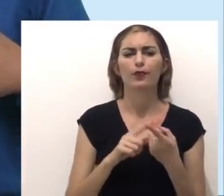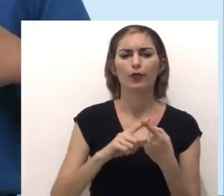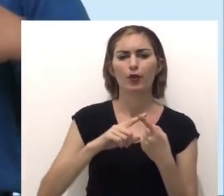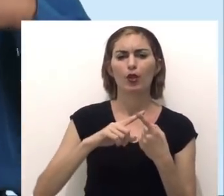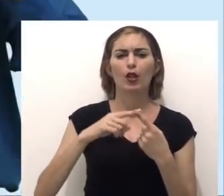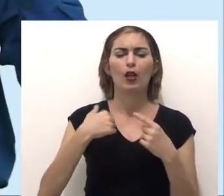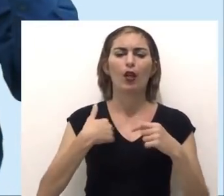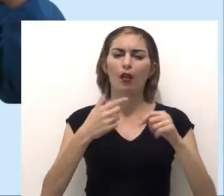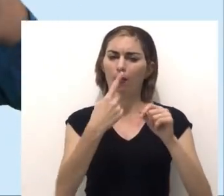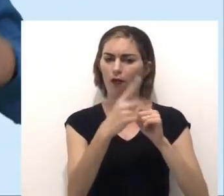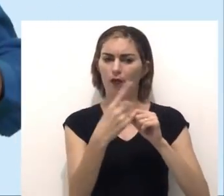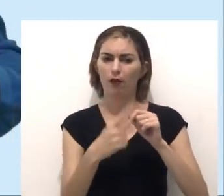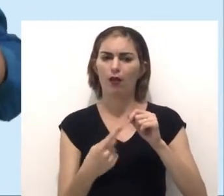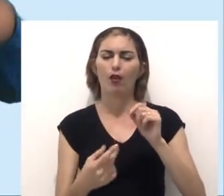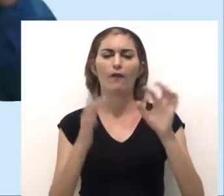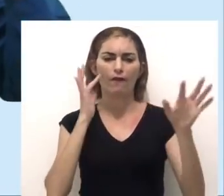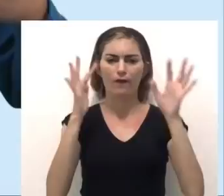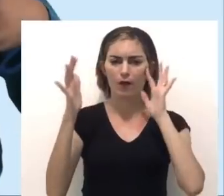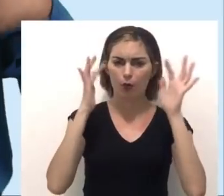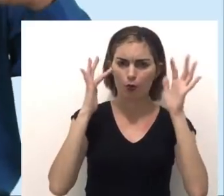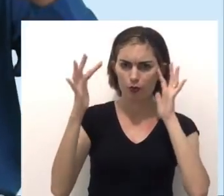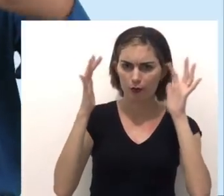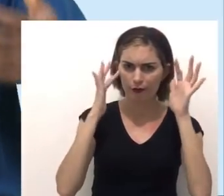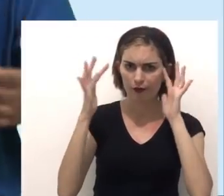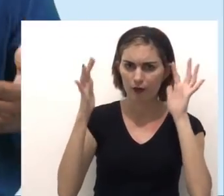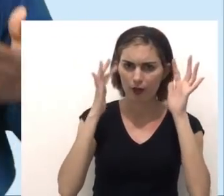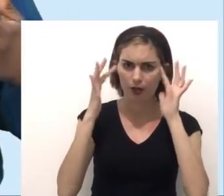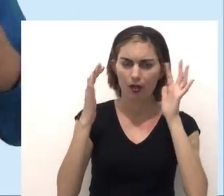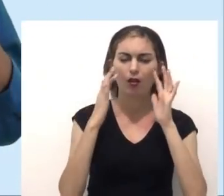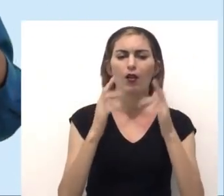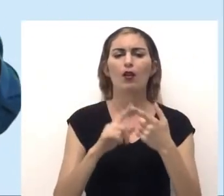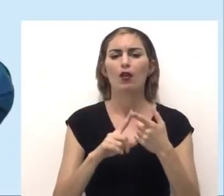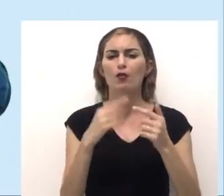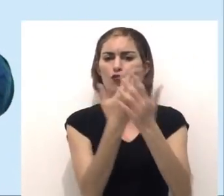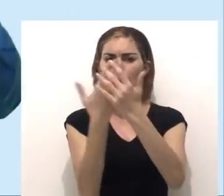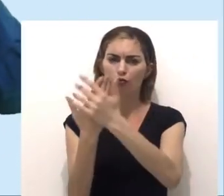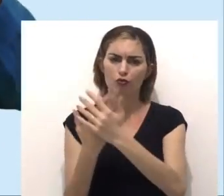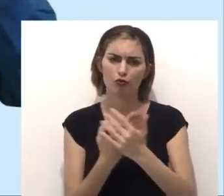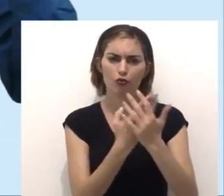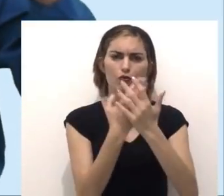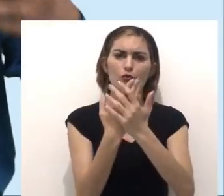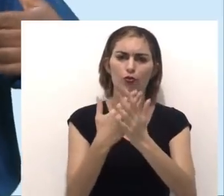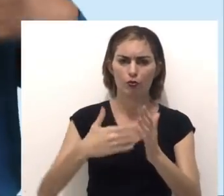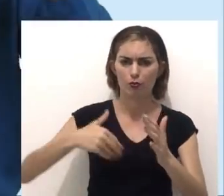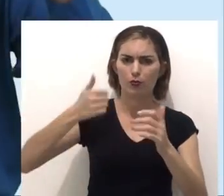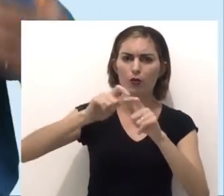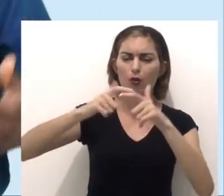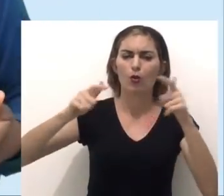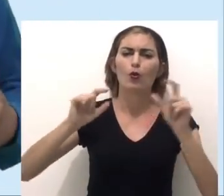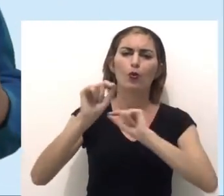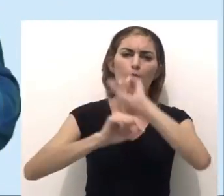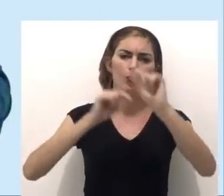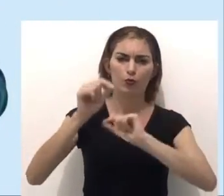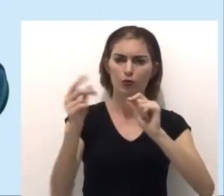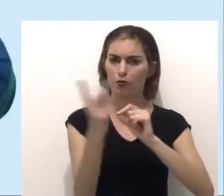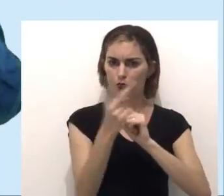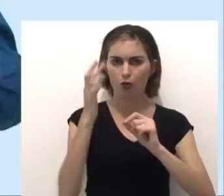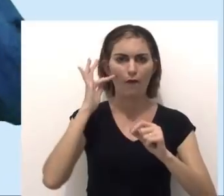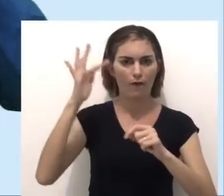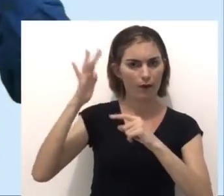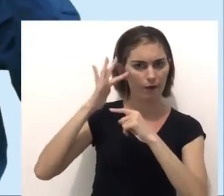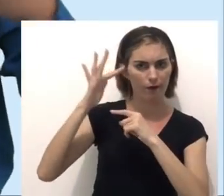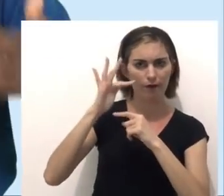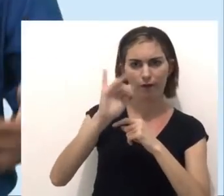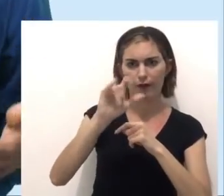isso? Vão, na realidade, na filosofia, vão ter um estudo mais amplo